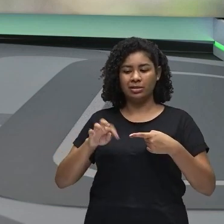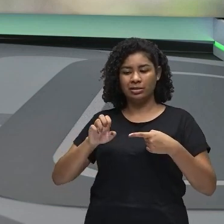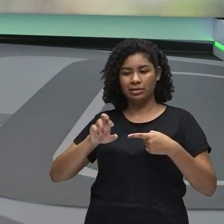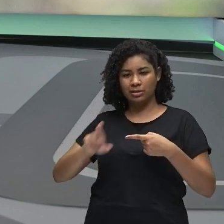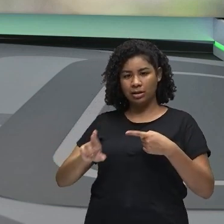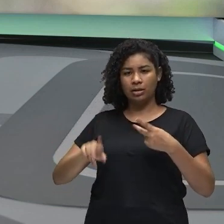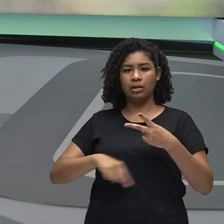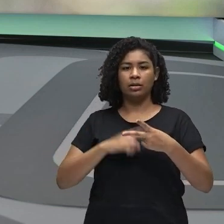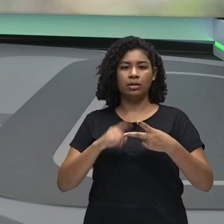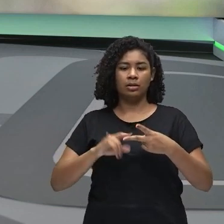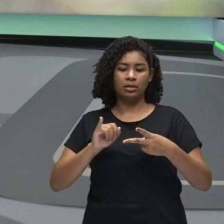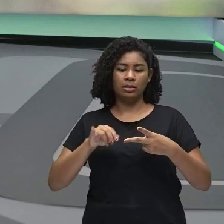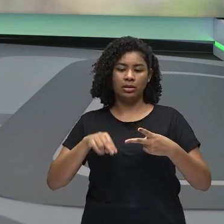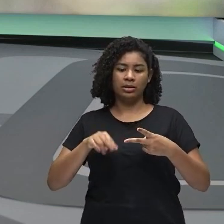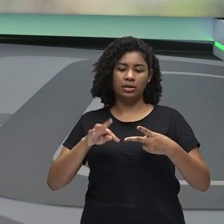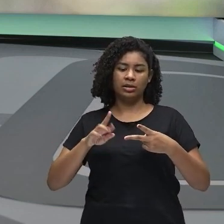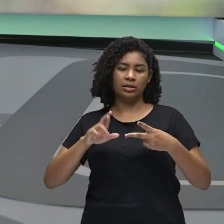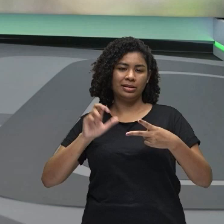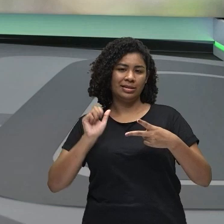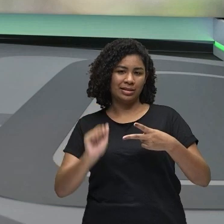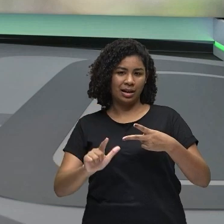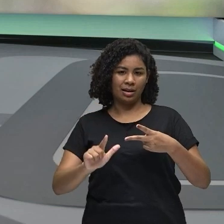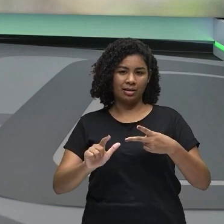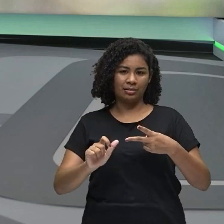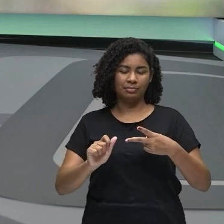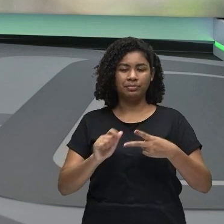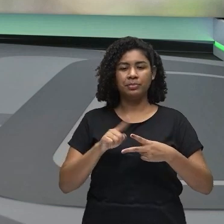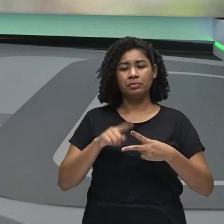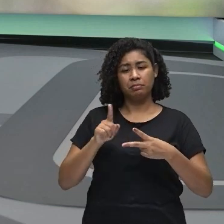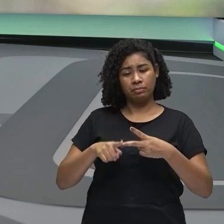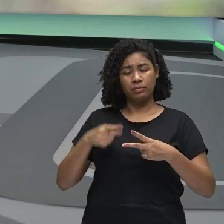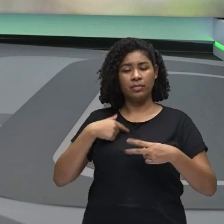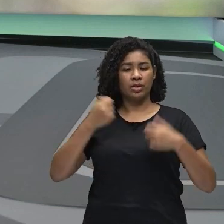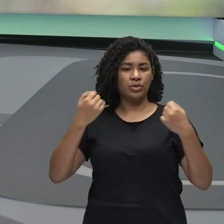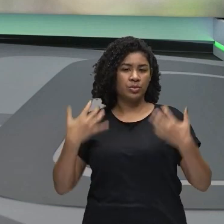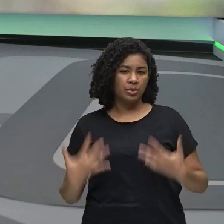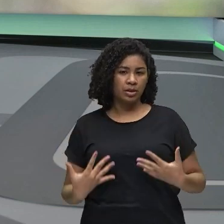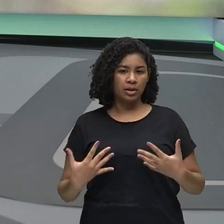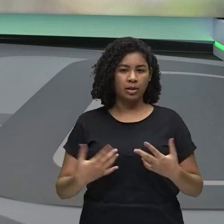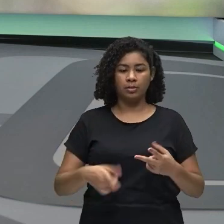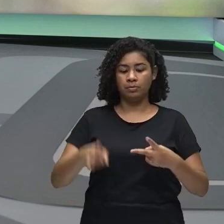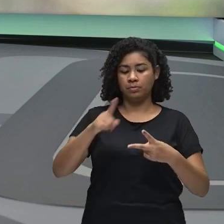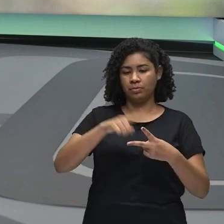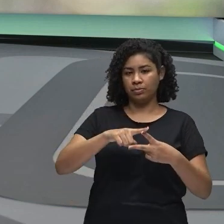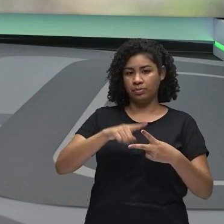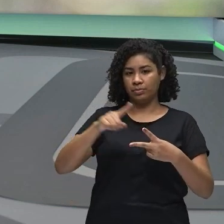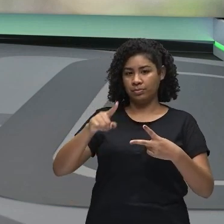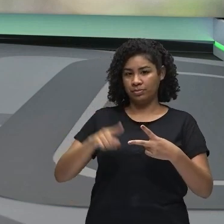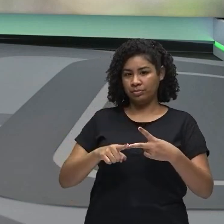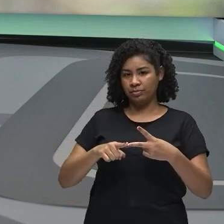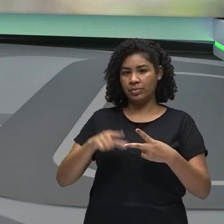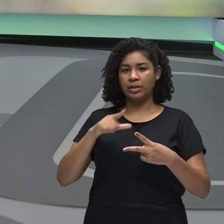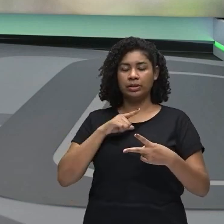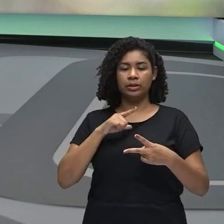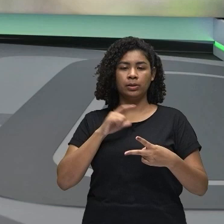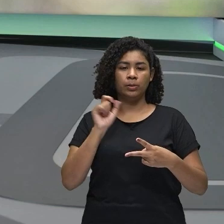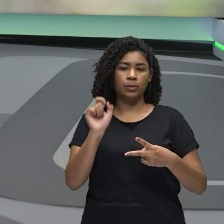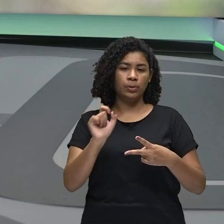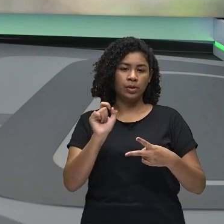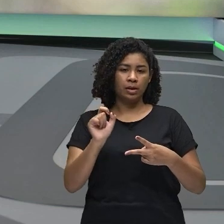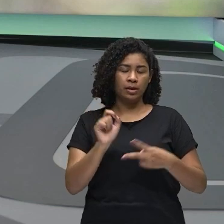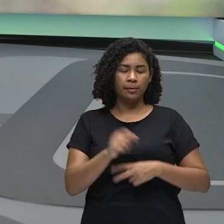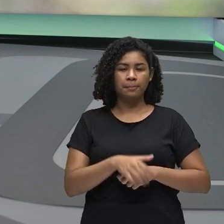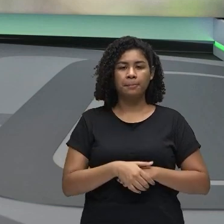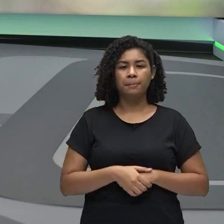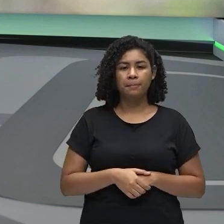uma relação intraespecífica. Tanto na relação interespecífica como na relação